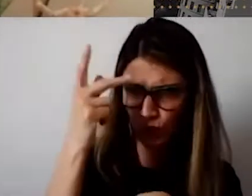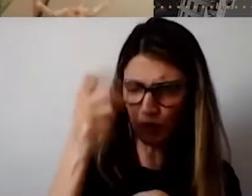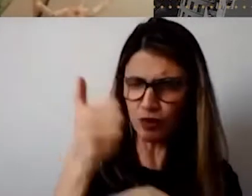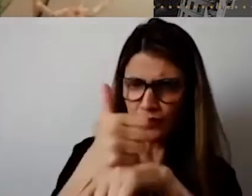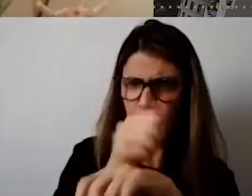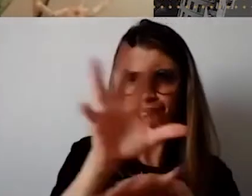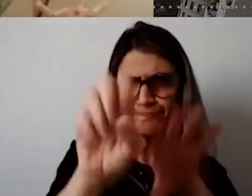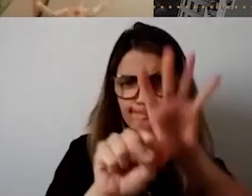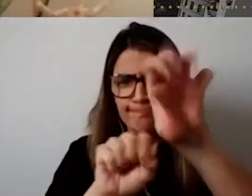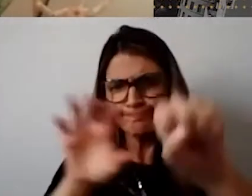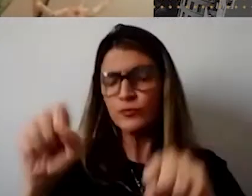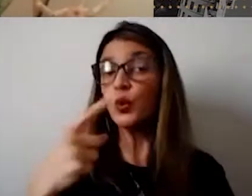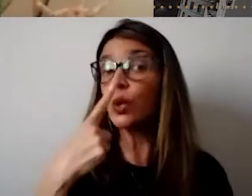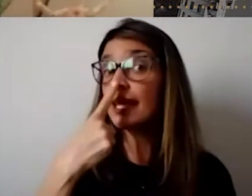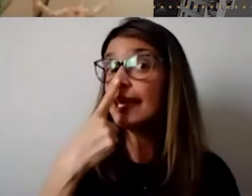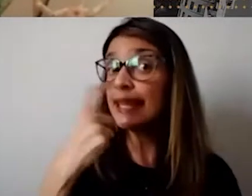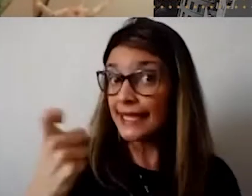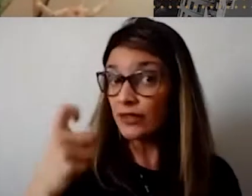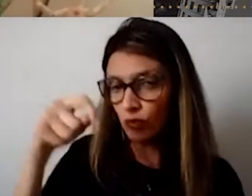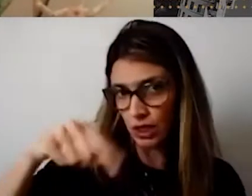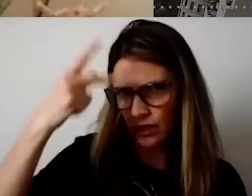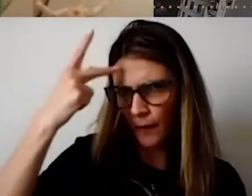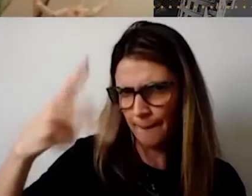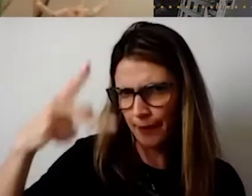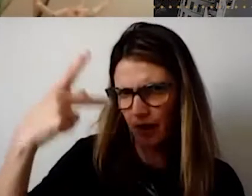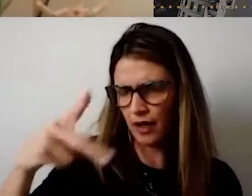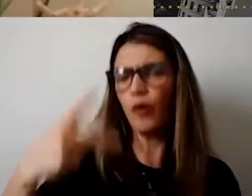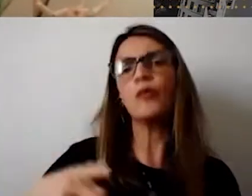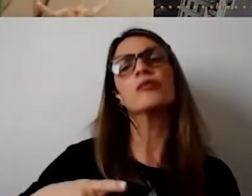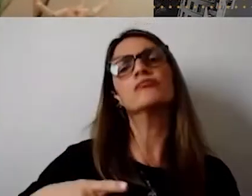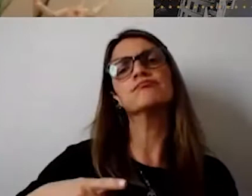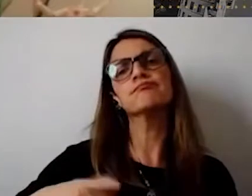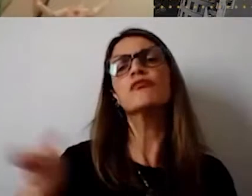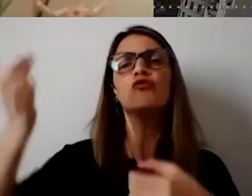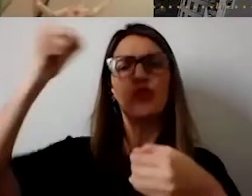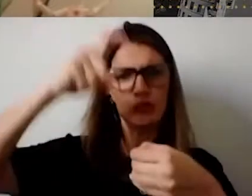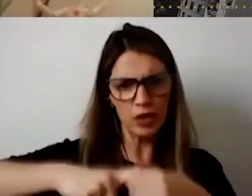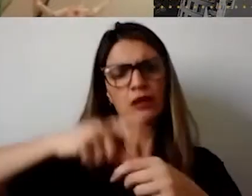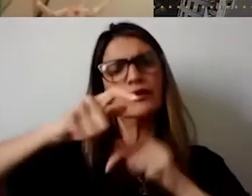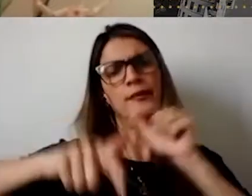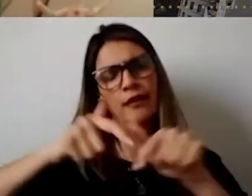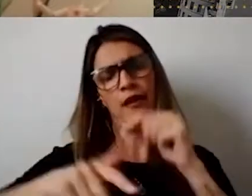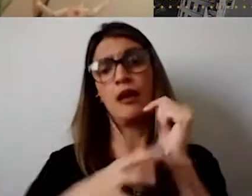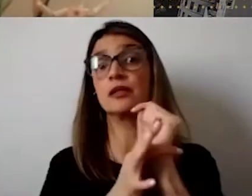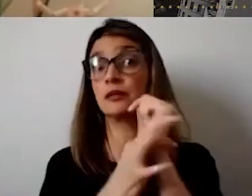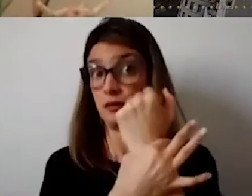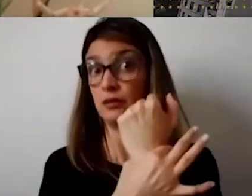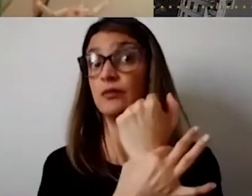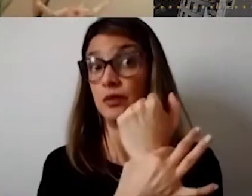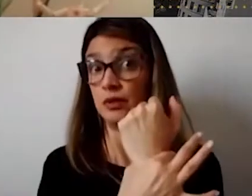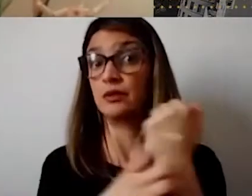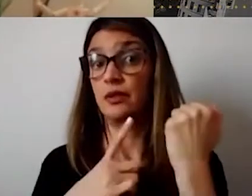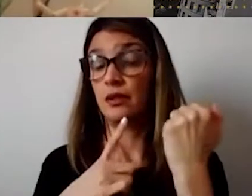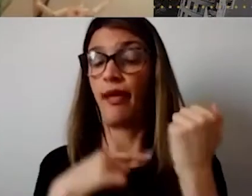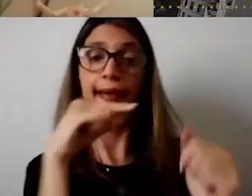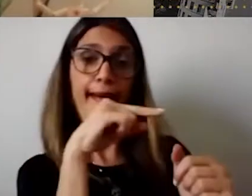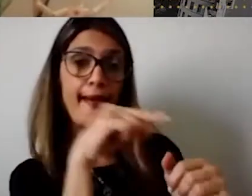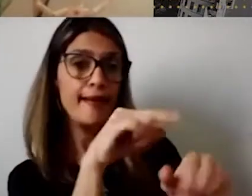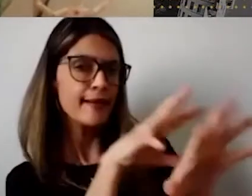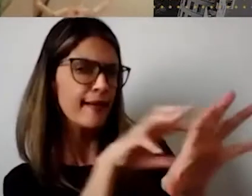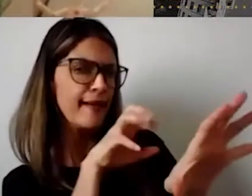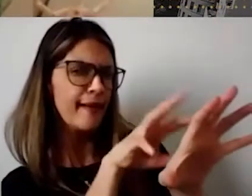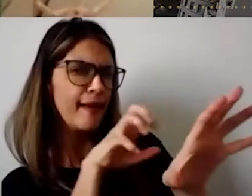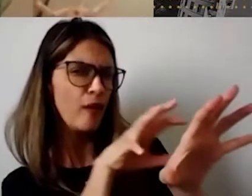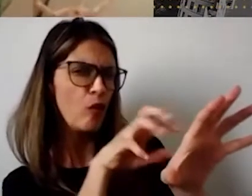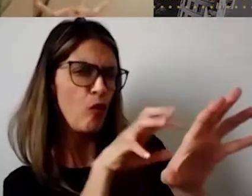de São Paulo a retomarem as suas atividades de forma segura. Então, esse QR Code que aparece agora aí na